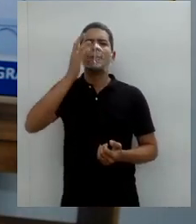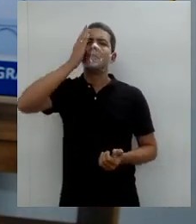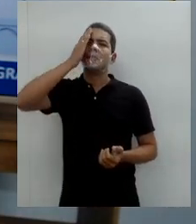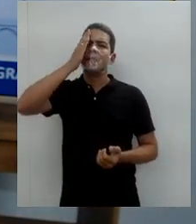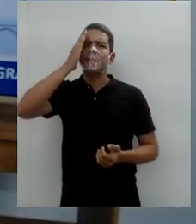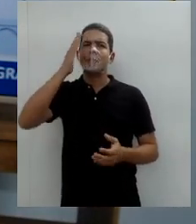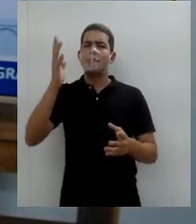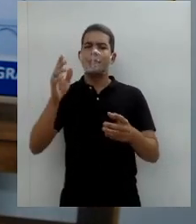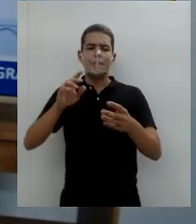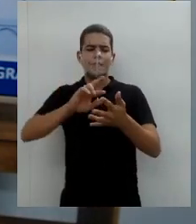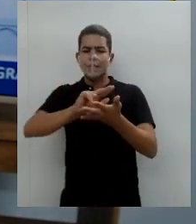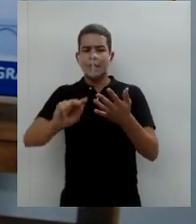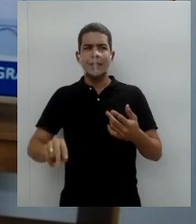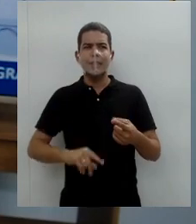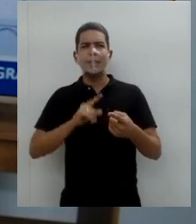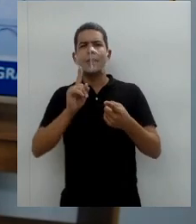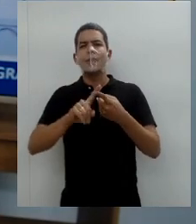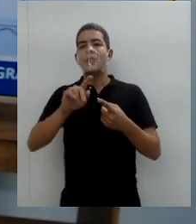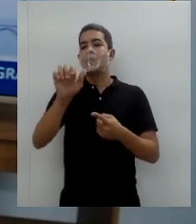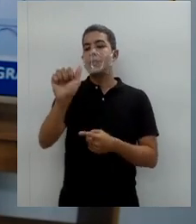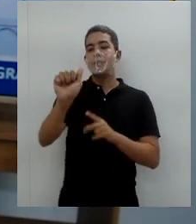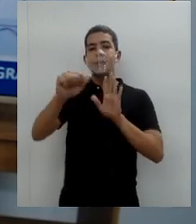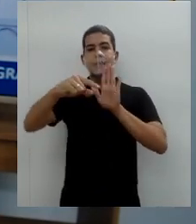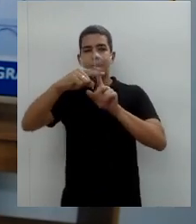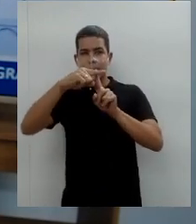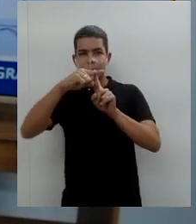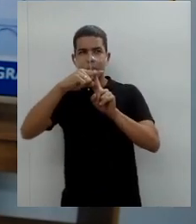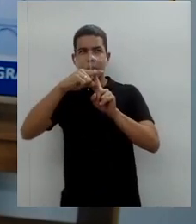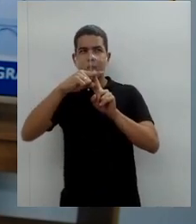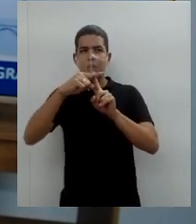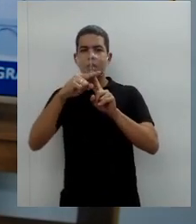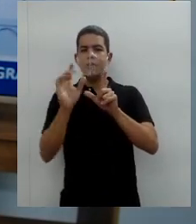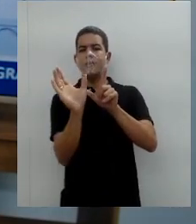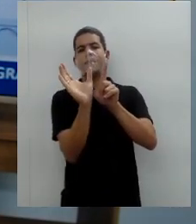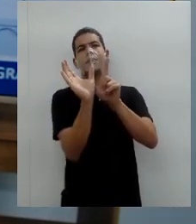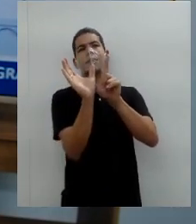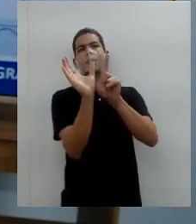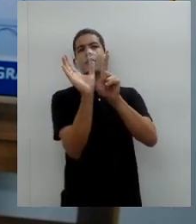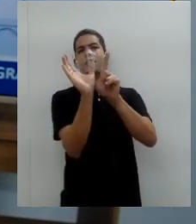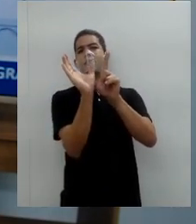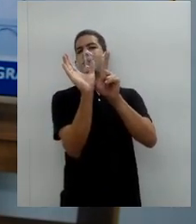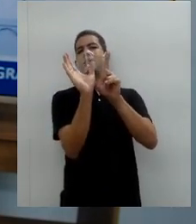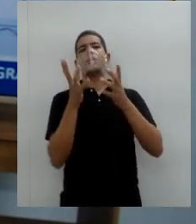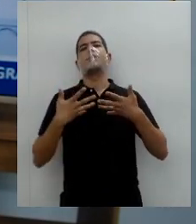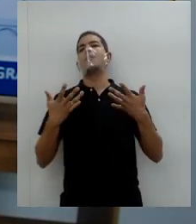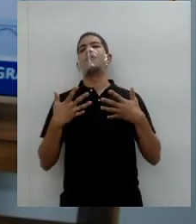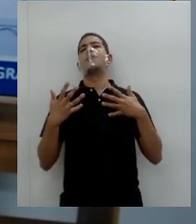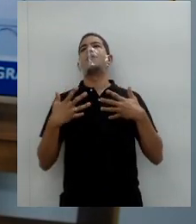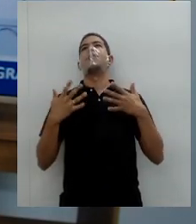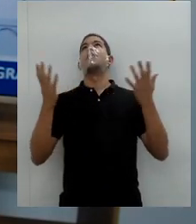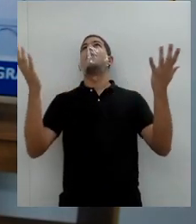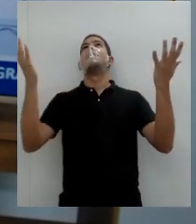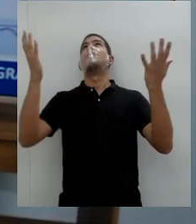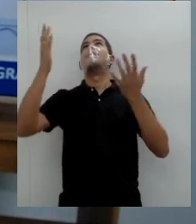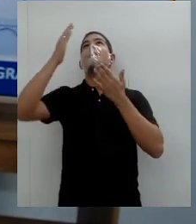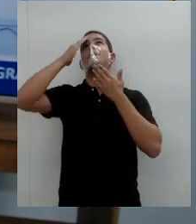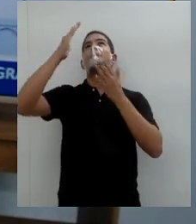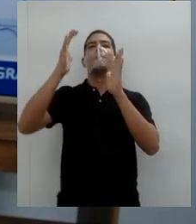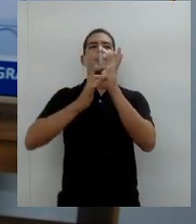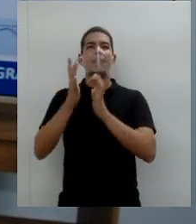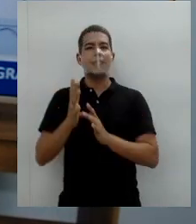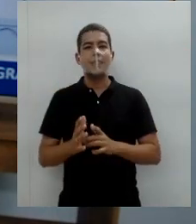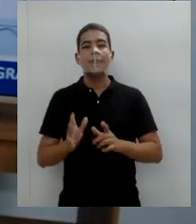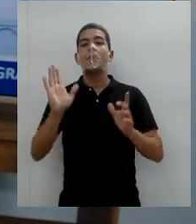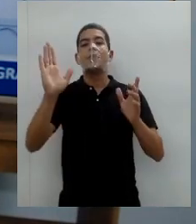monte de coisa. Ó. Coeficiente A positivo, parábola para cima, alegre. Obrigado, Jesus.